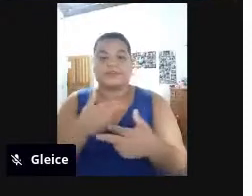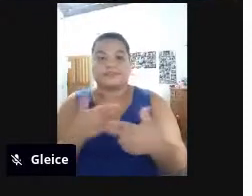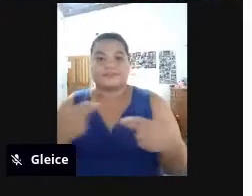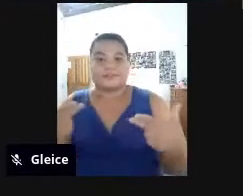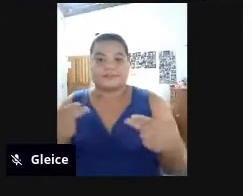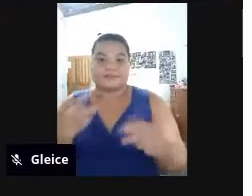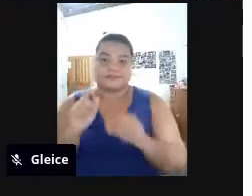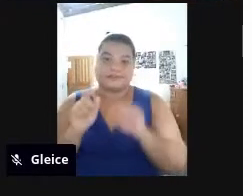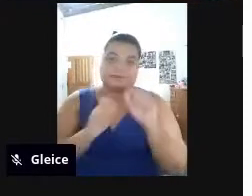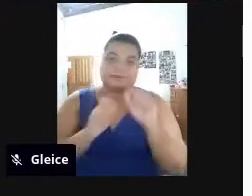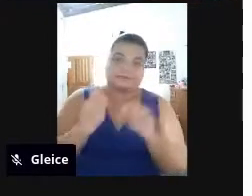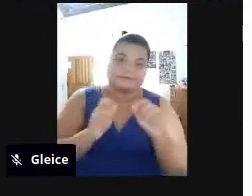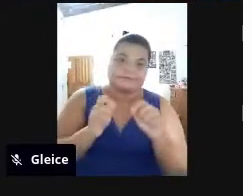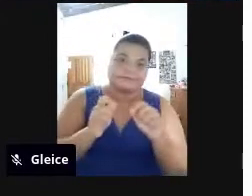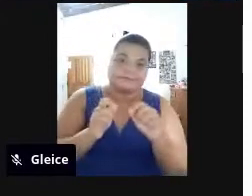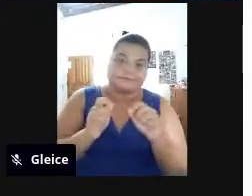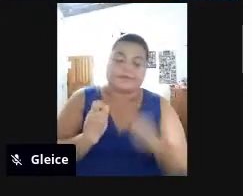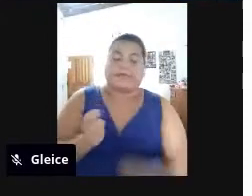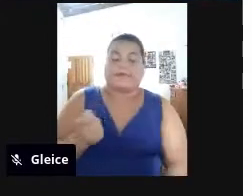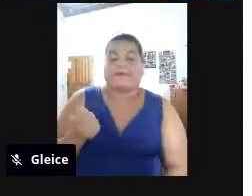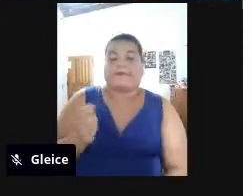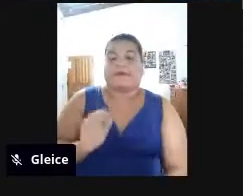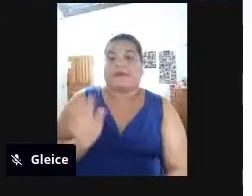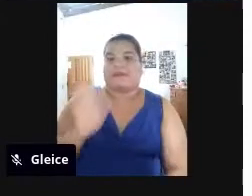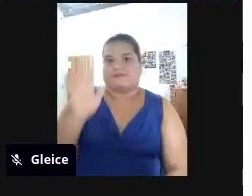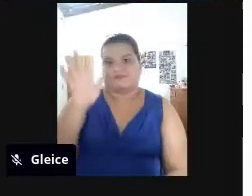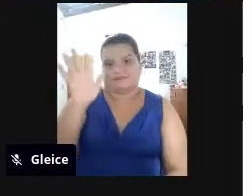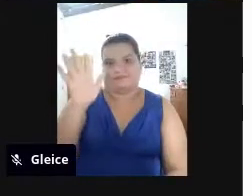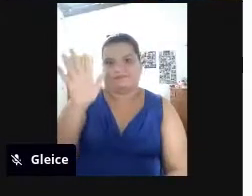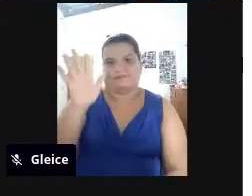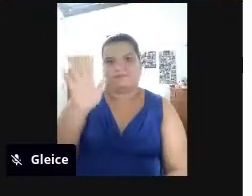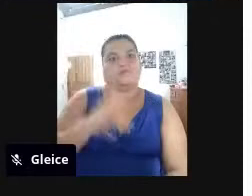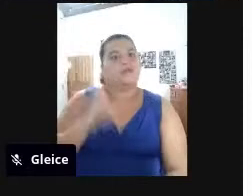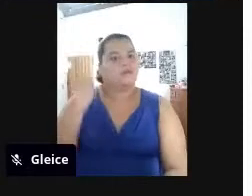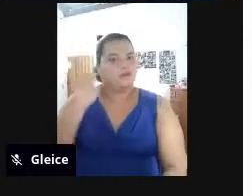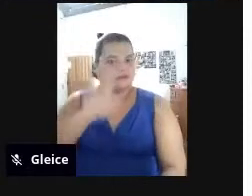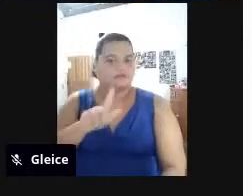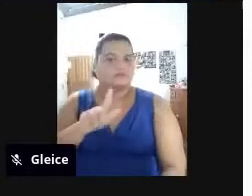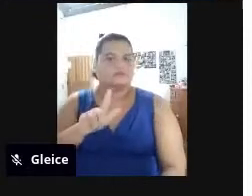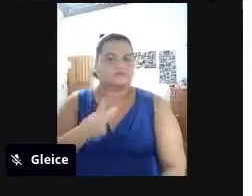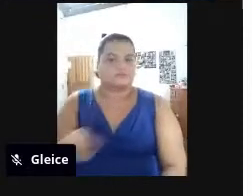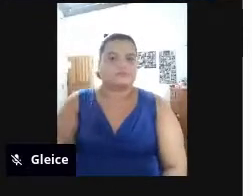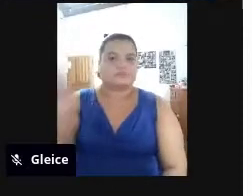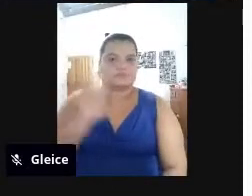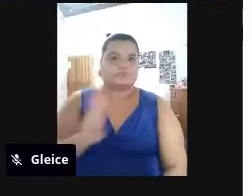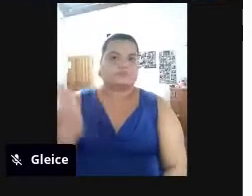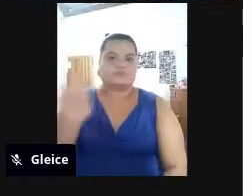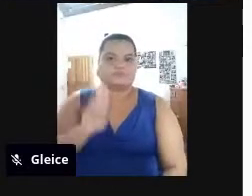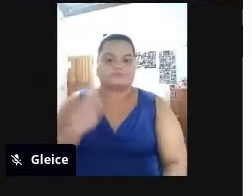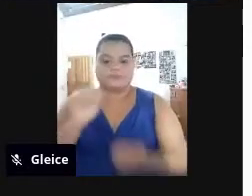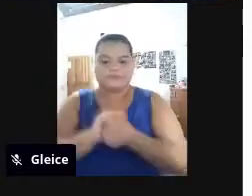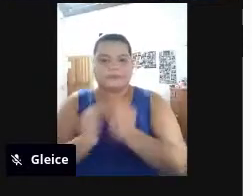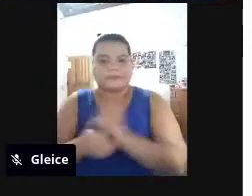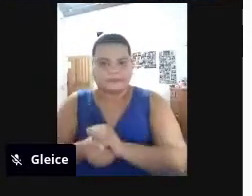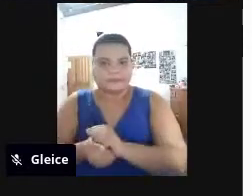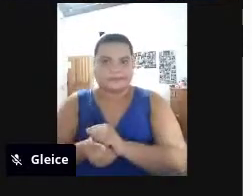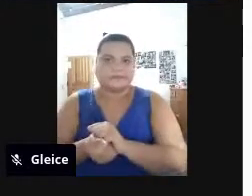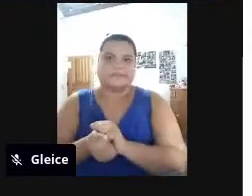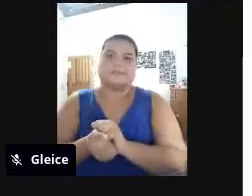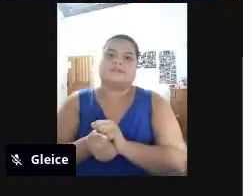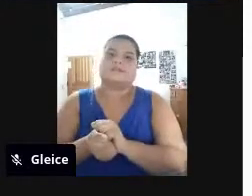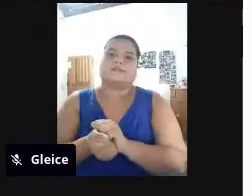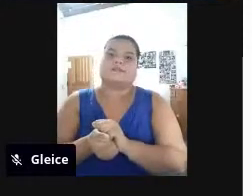é que elas são mais caras. Então, assim, a gente consegue fornecer a gente consegue atingir